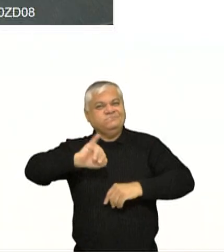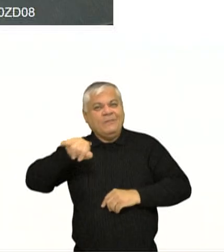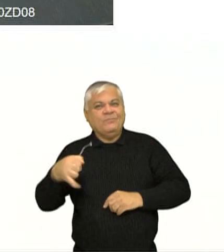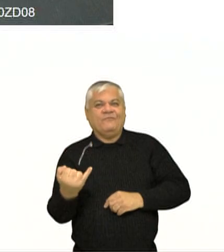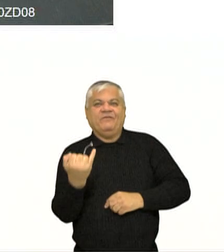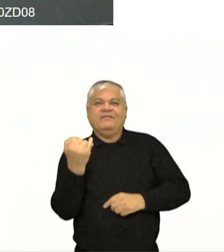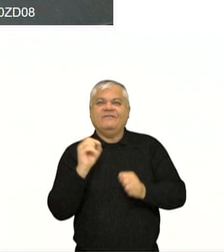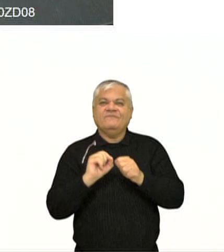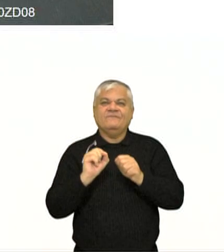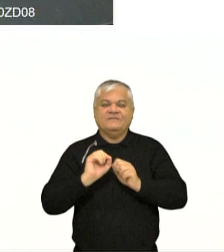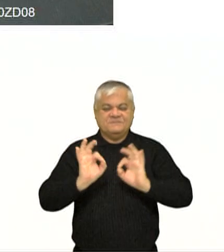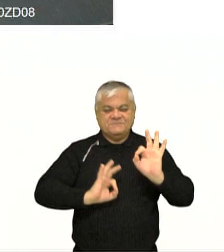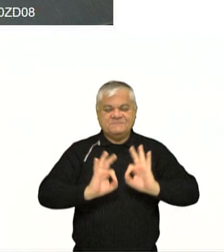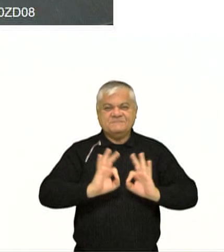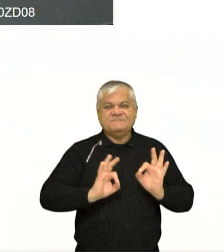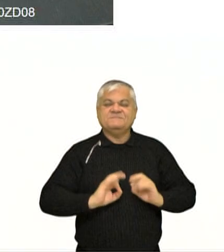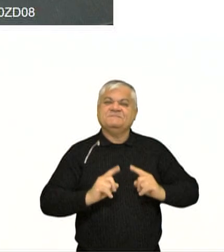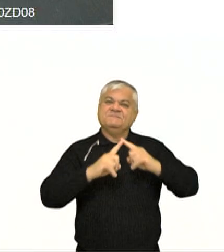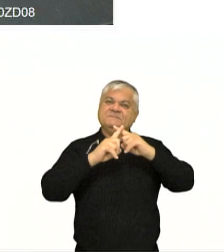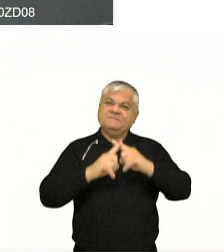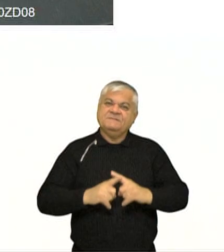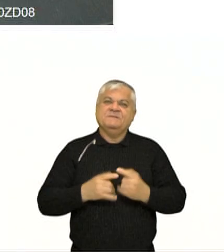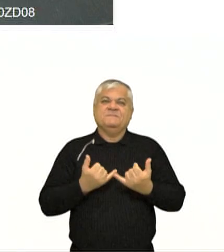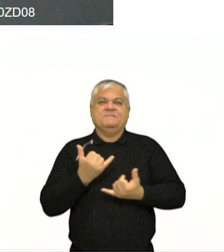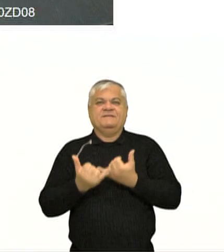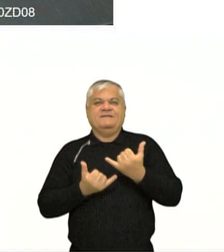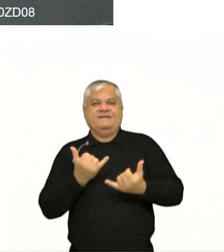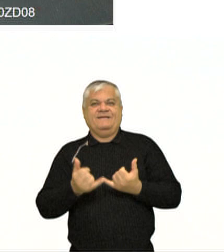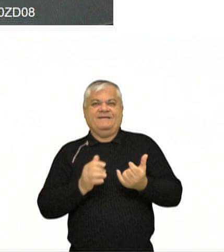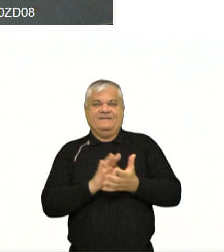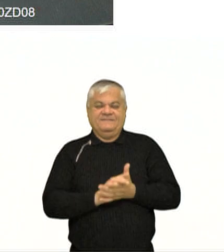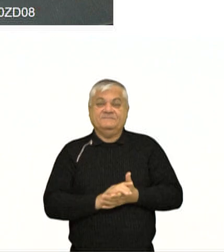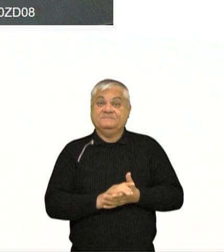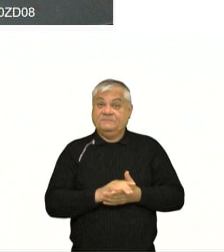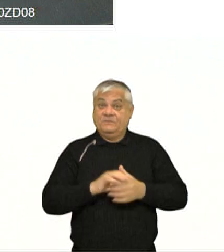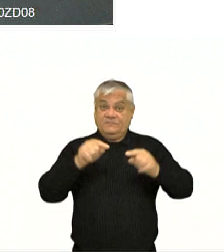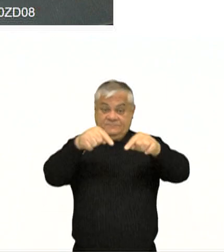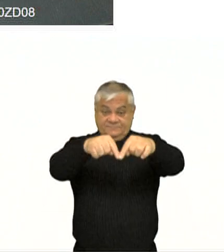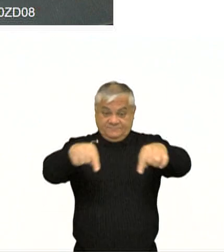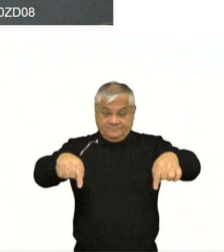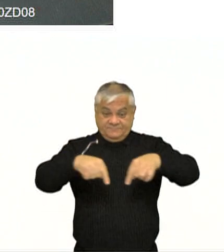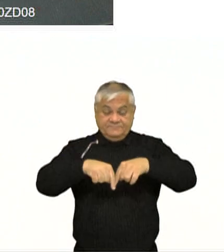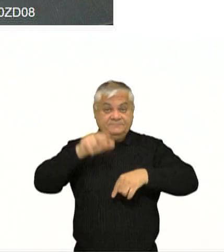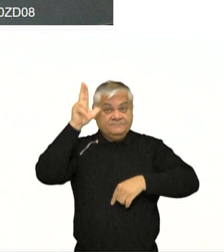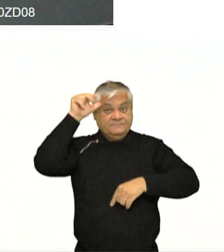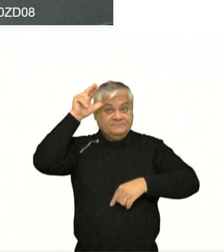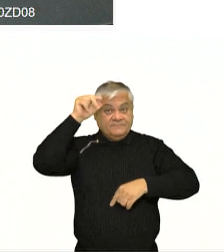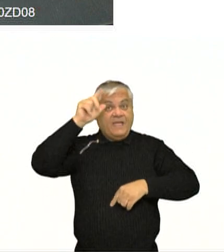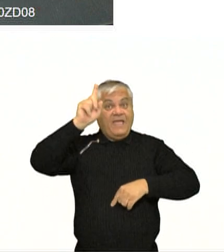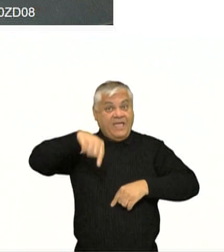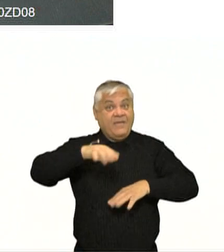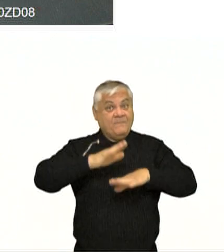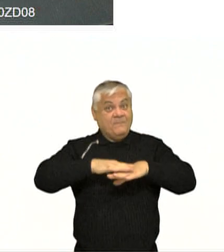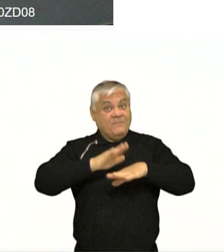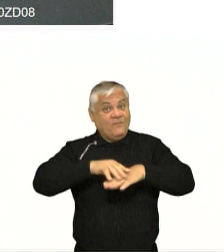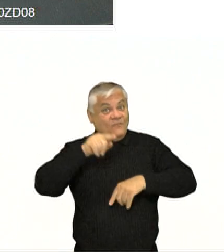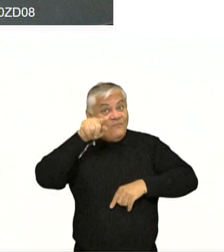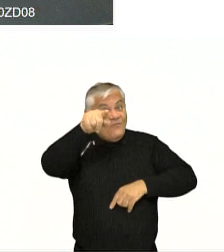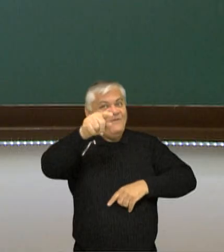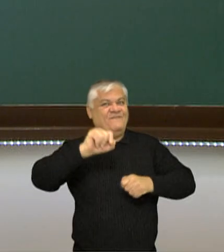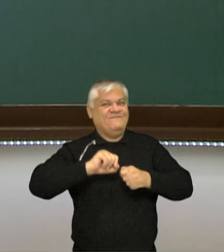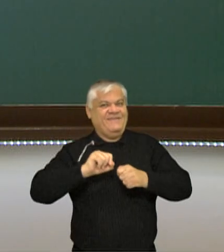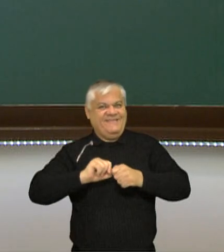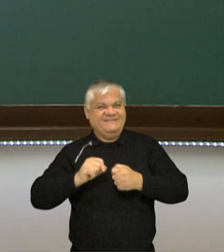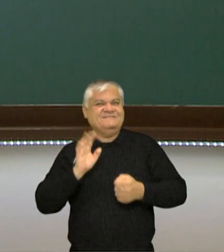possa jogar, para que nós possamos nos divertir com um tabuleiro de xadrez que foi você que fez. Olha